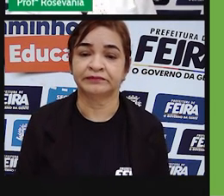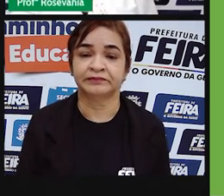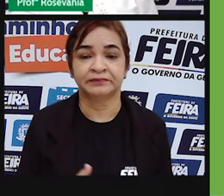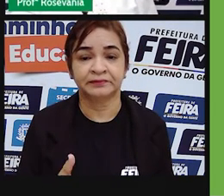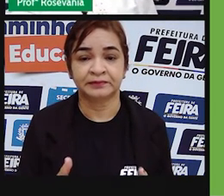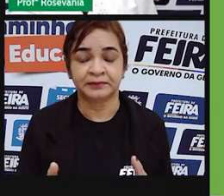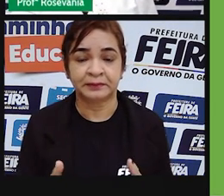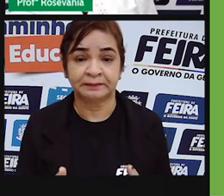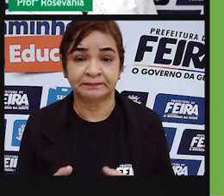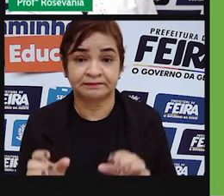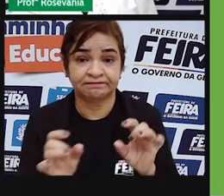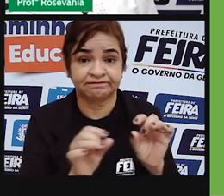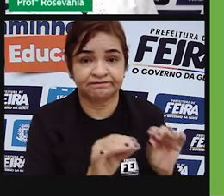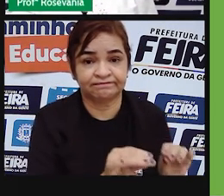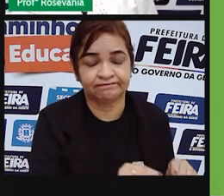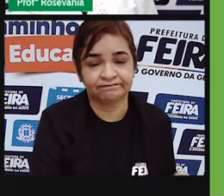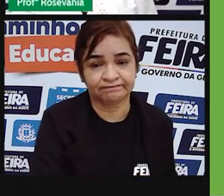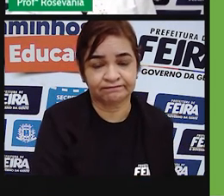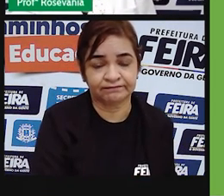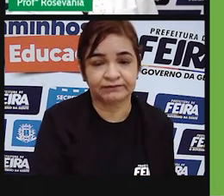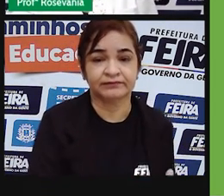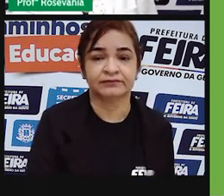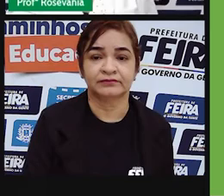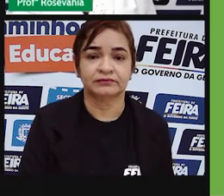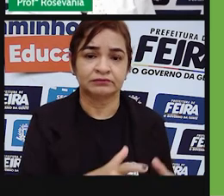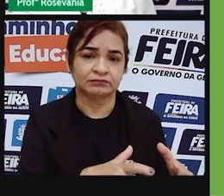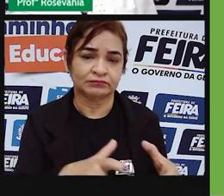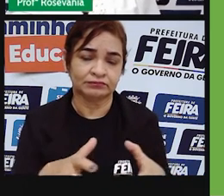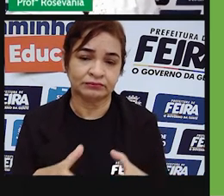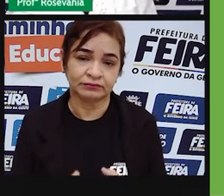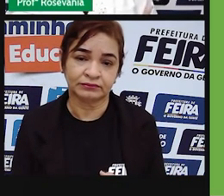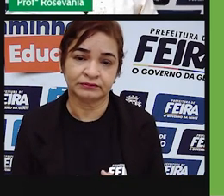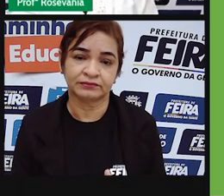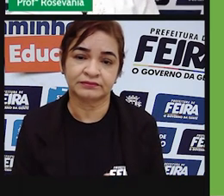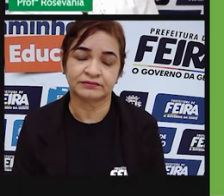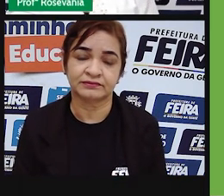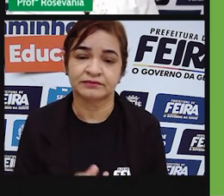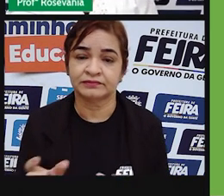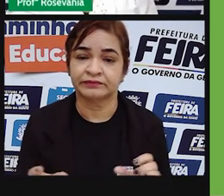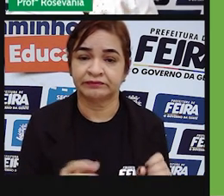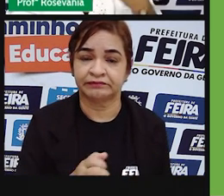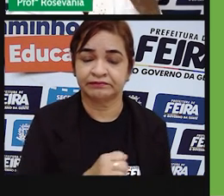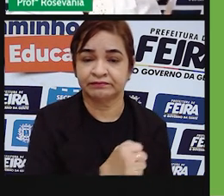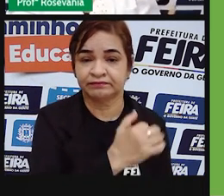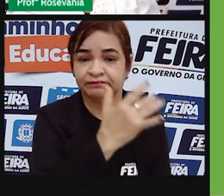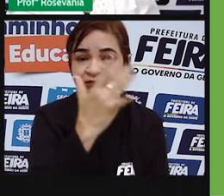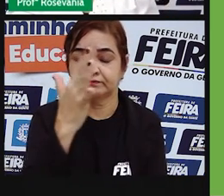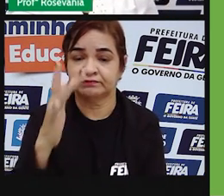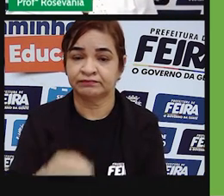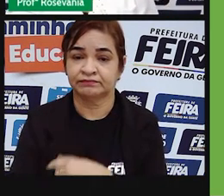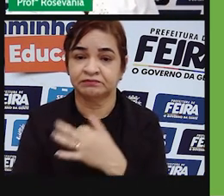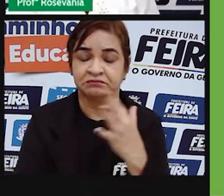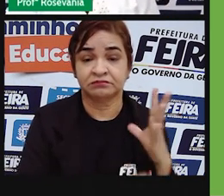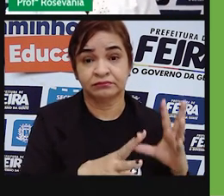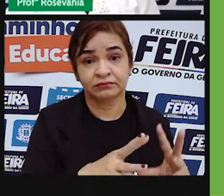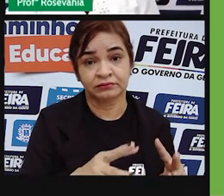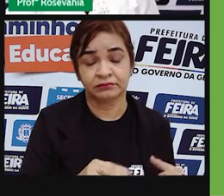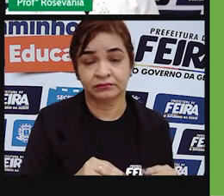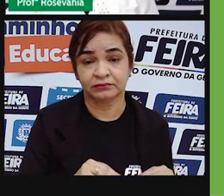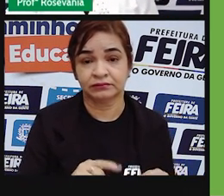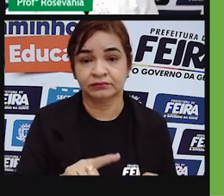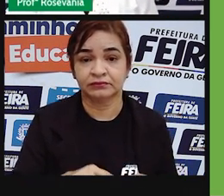de qualquer forma até gradle o pô essa resposta muito né picante a floresta fazer um buraco enorme lá